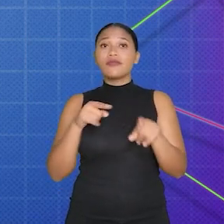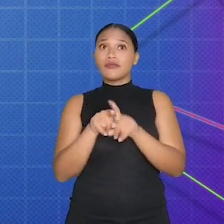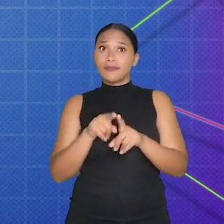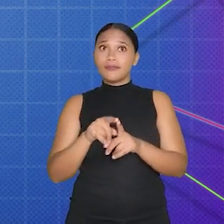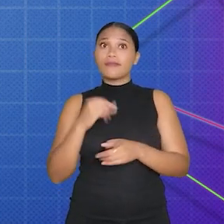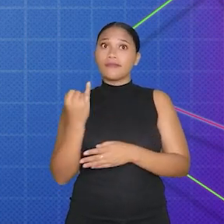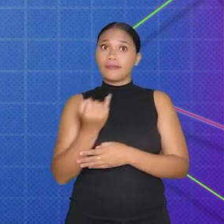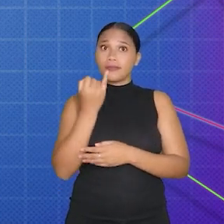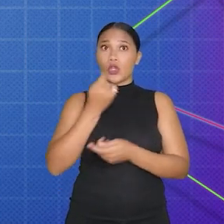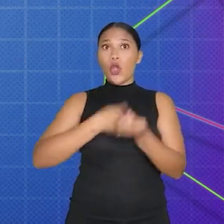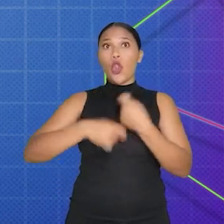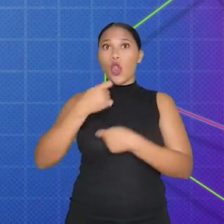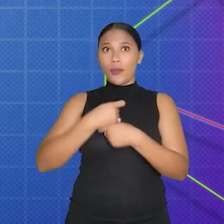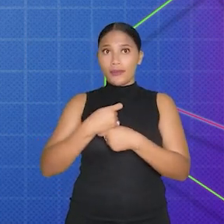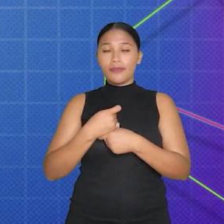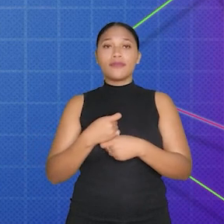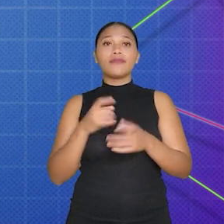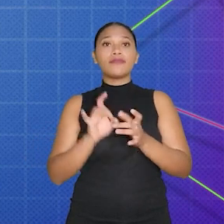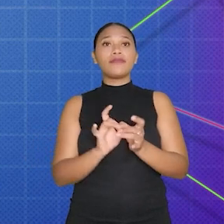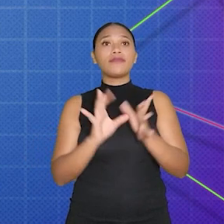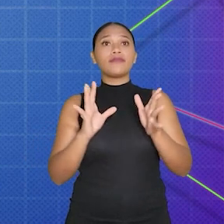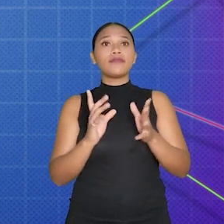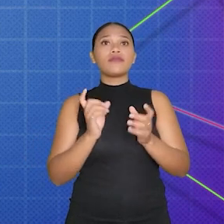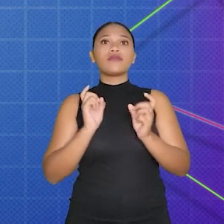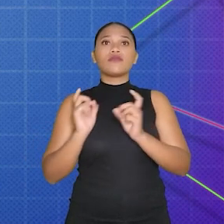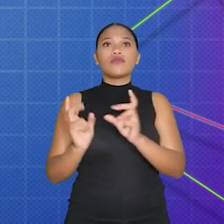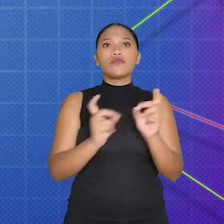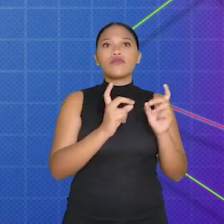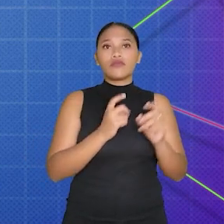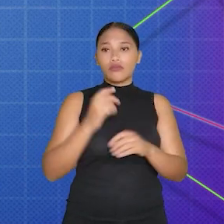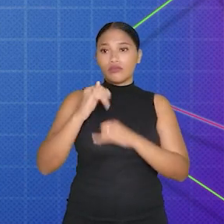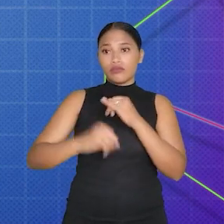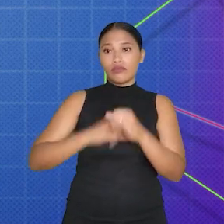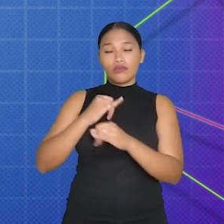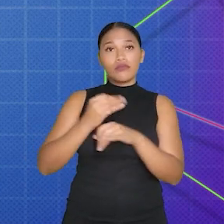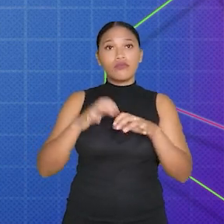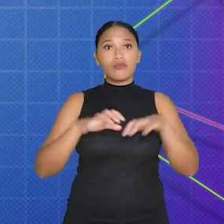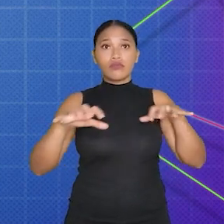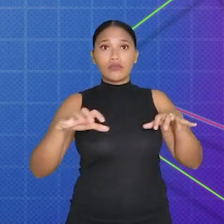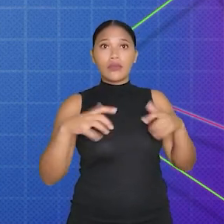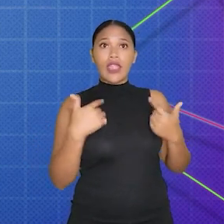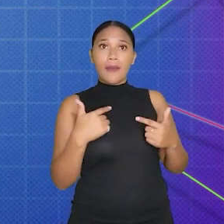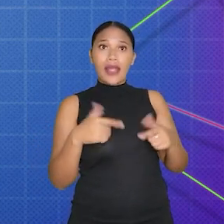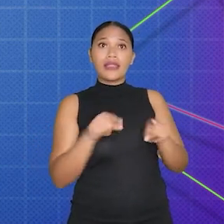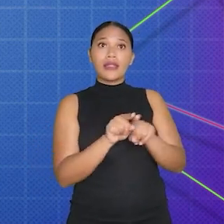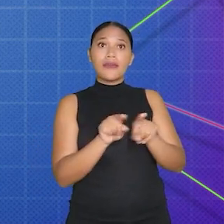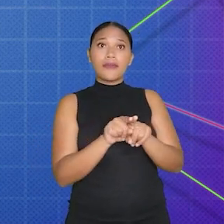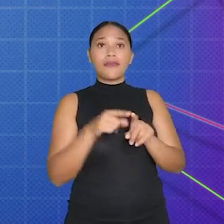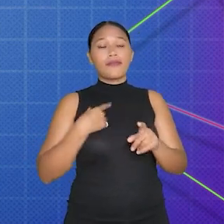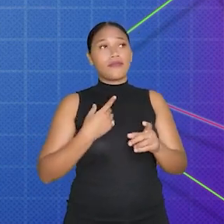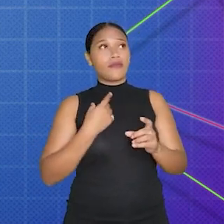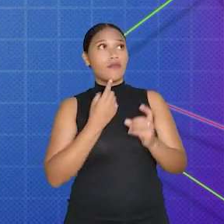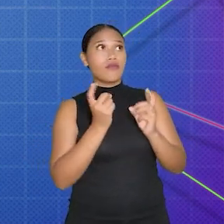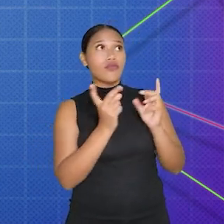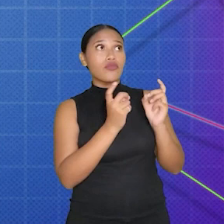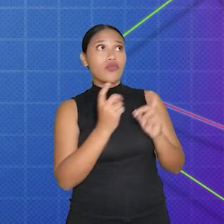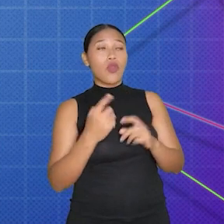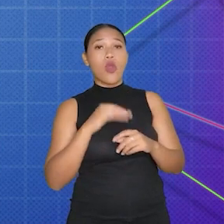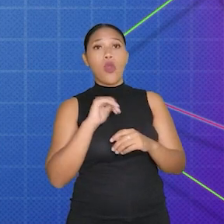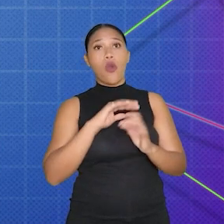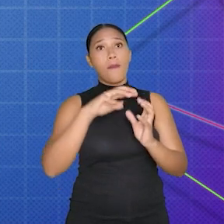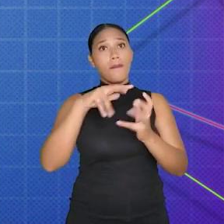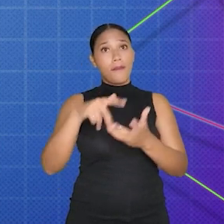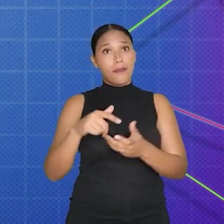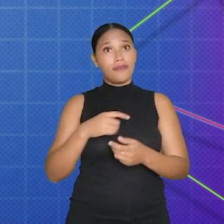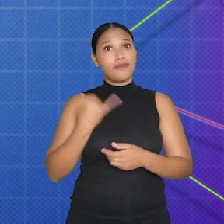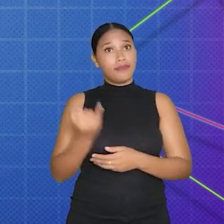A internet também tem um impacto significativo na economia global, permitindo o comércio eletrônico, o teletrabalho e o acesso a mercados